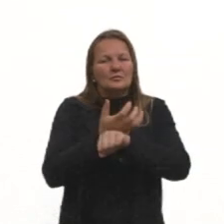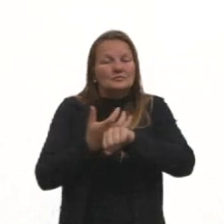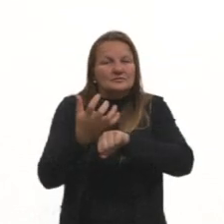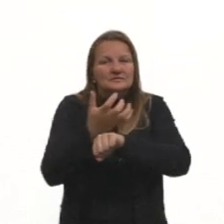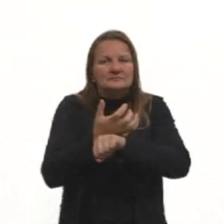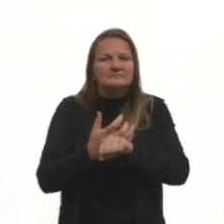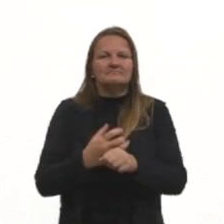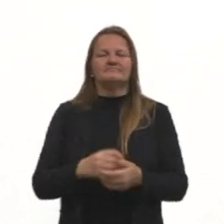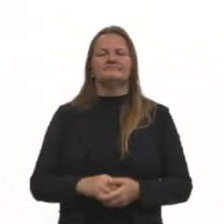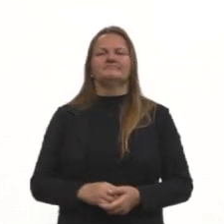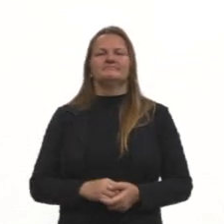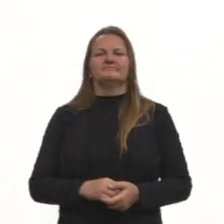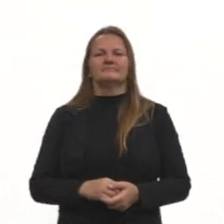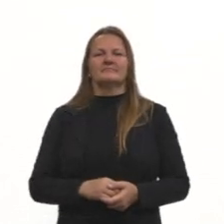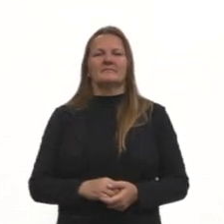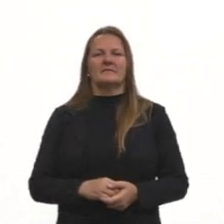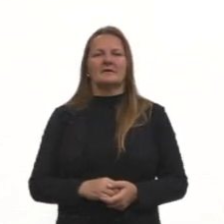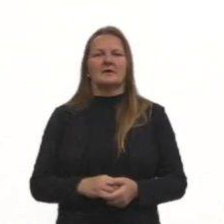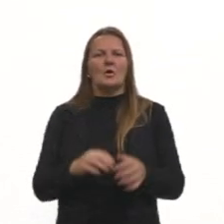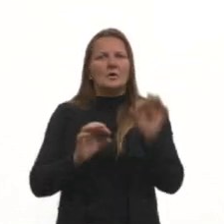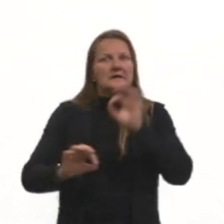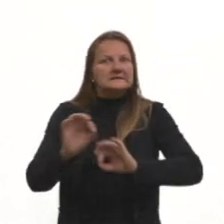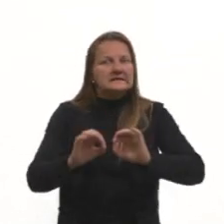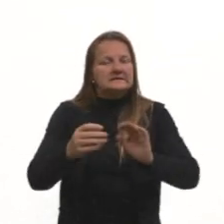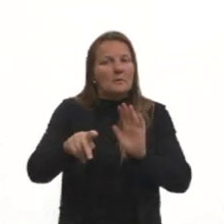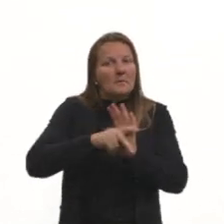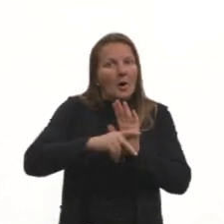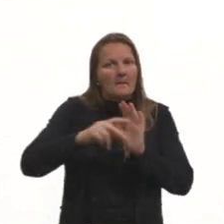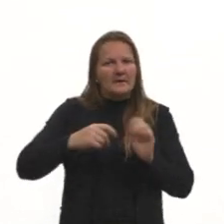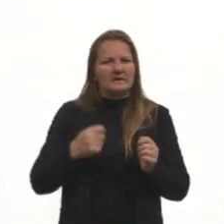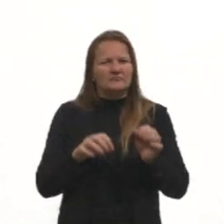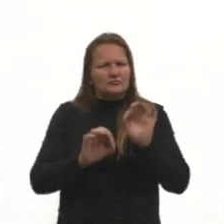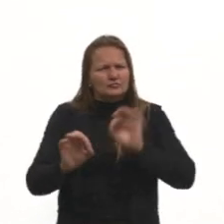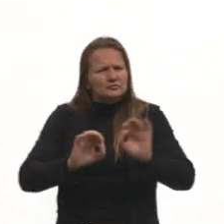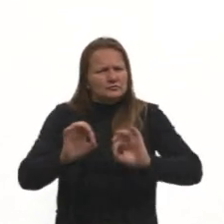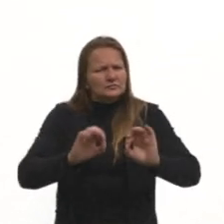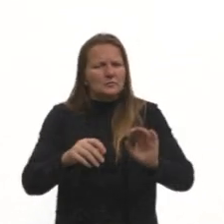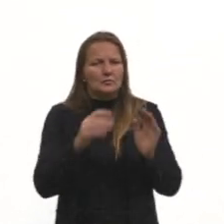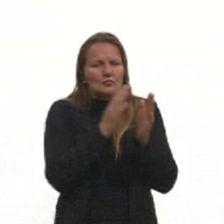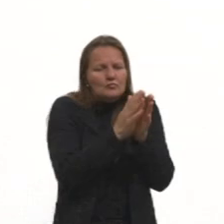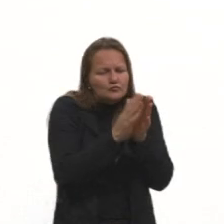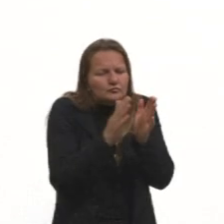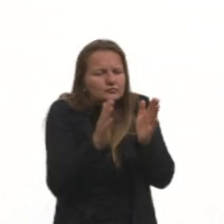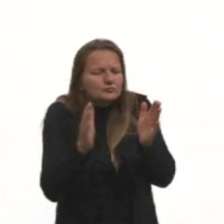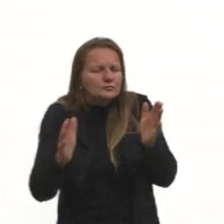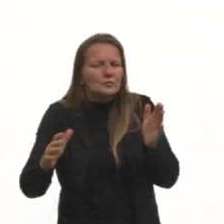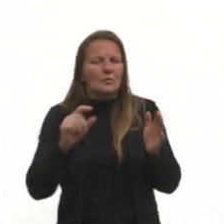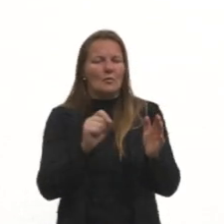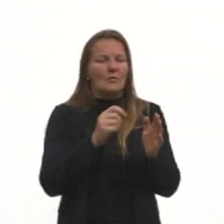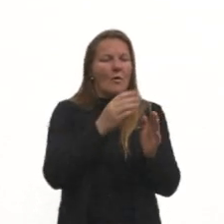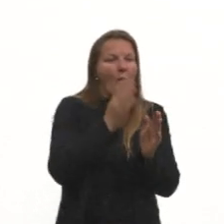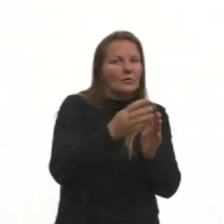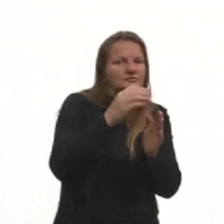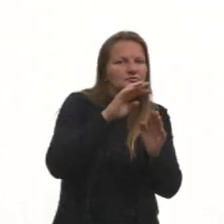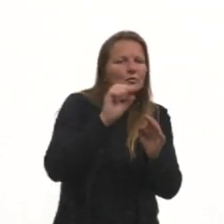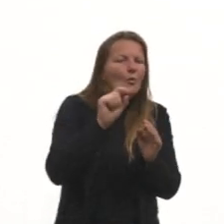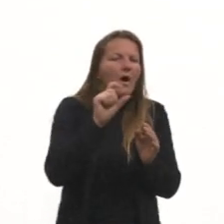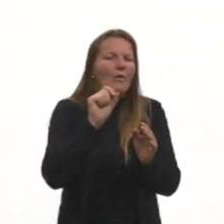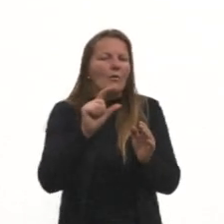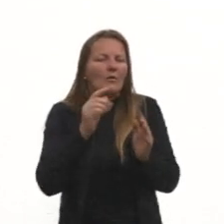busca então ajudar certa contribuição ali para manter o foco no processo de aprendizado